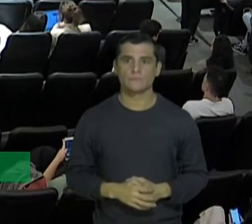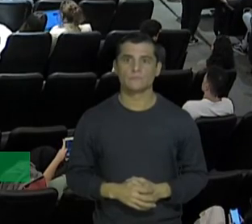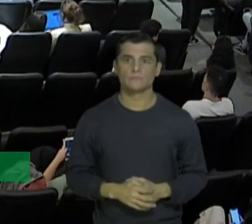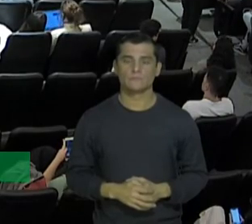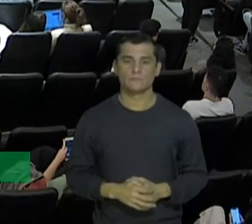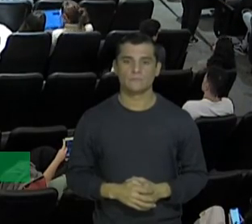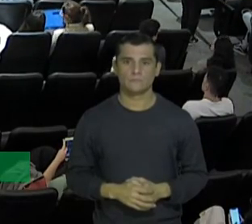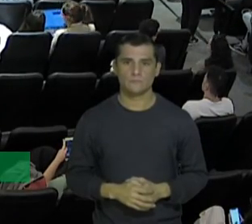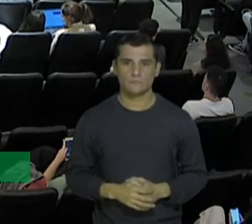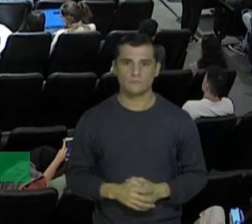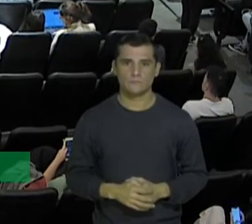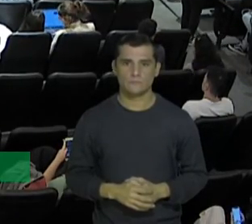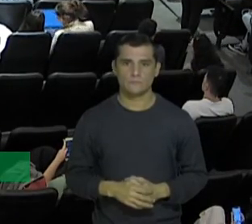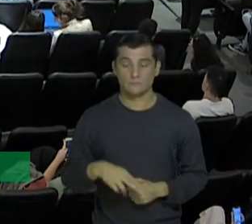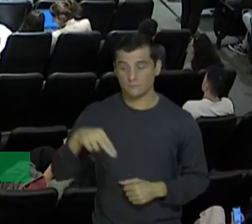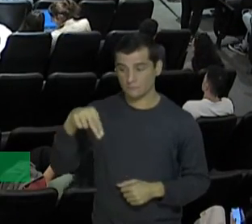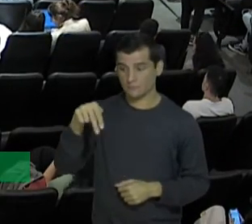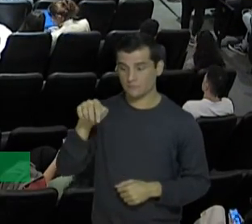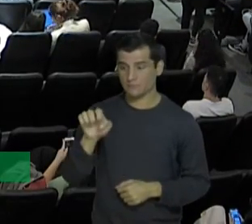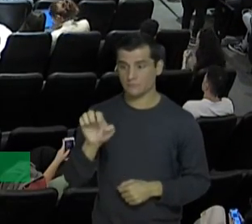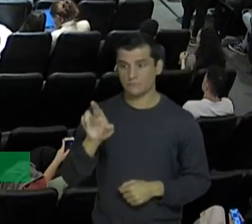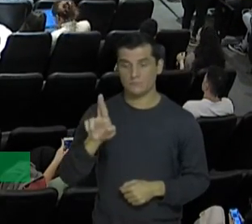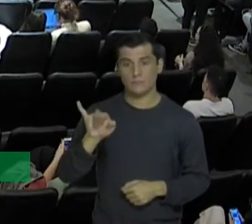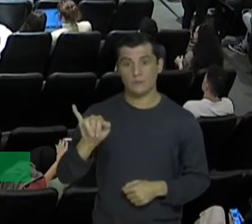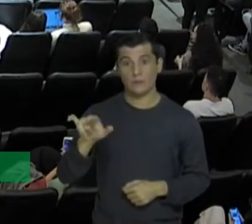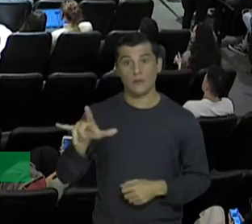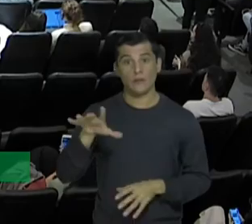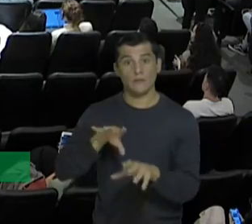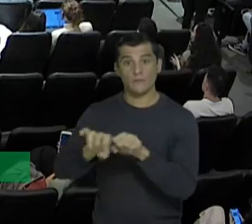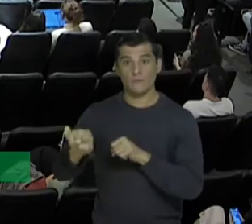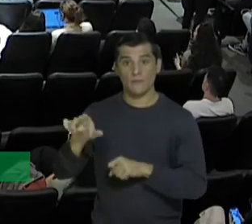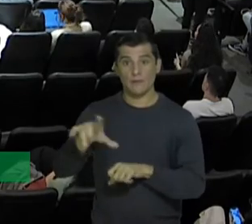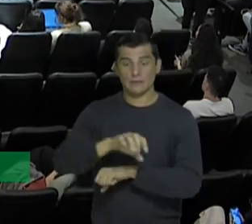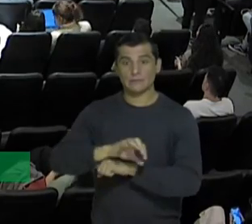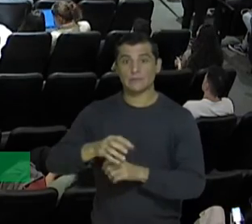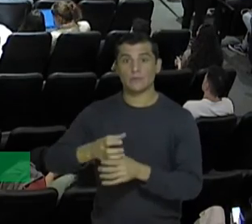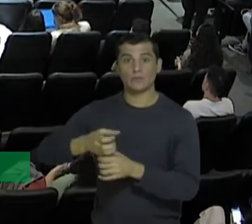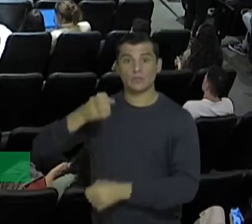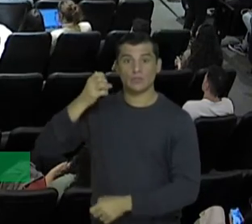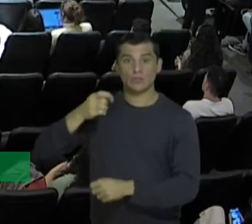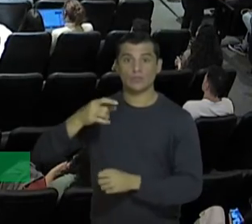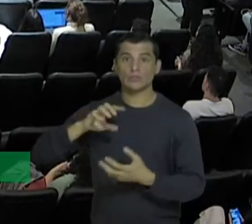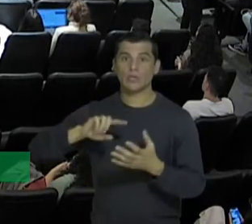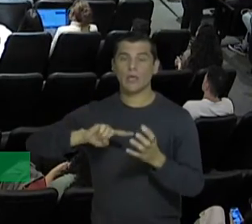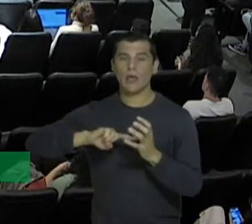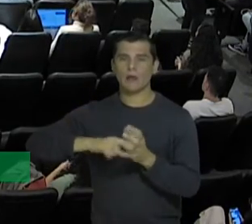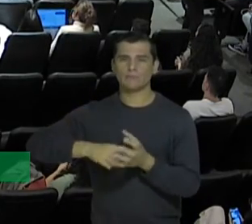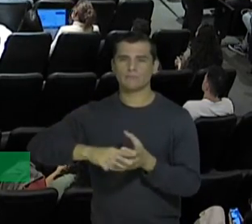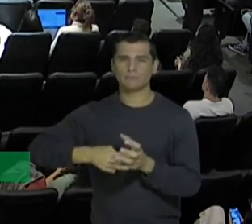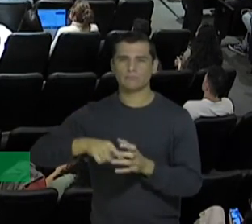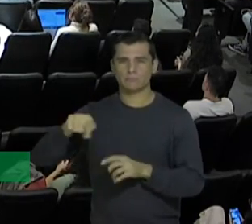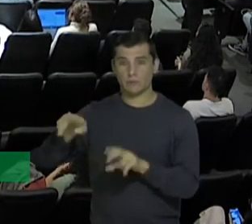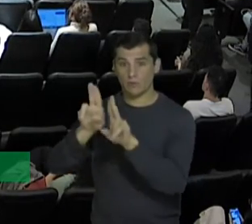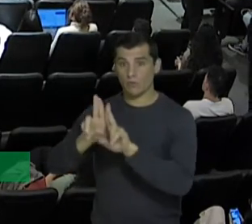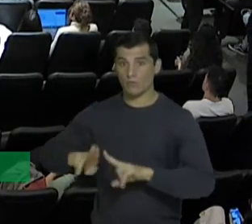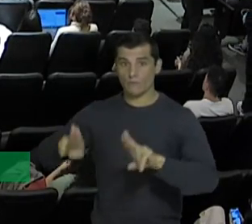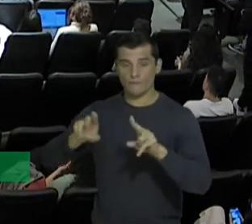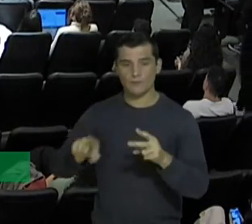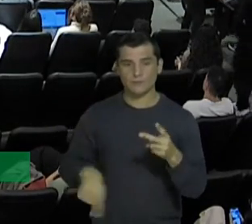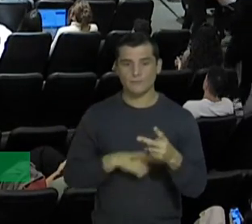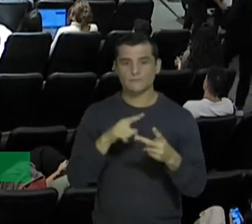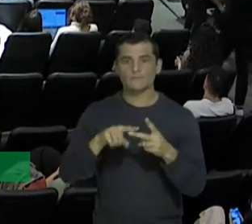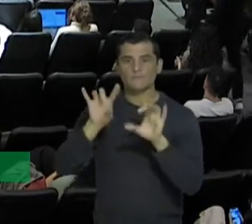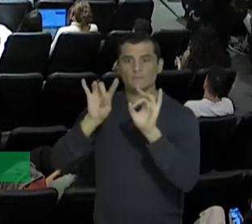Garde Neri é graduado em engenharia mecânica pela Universidade Federal de Santa Catarina